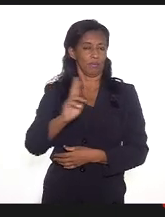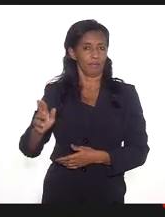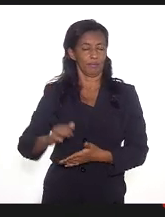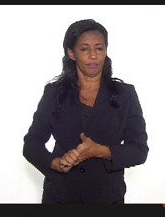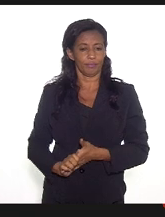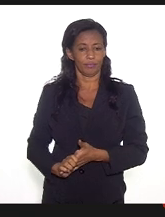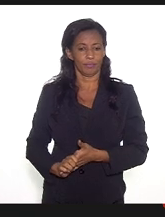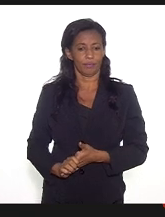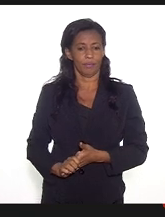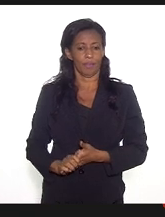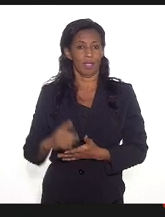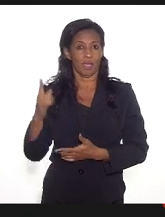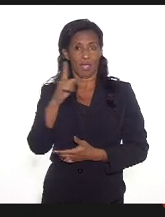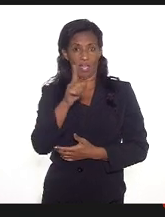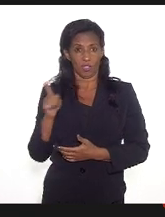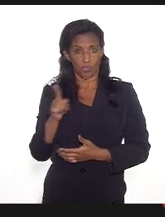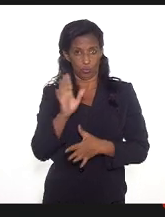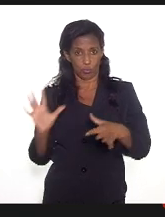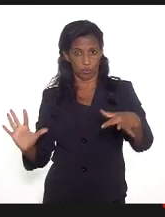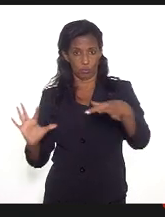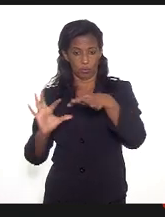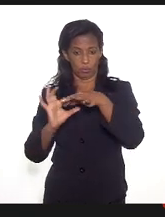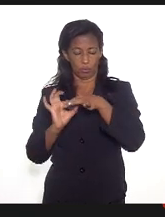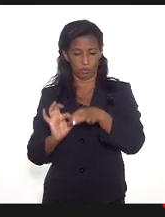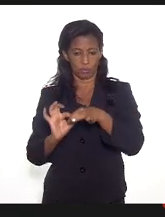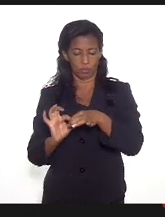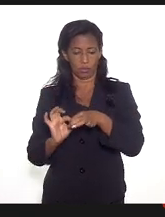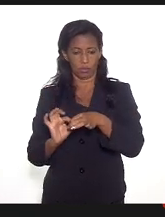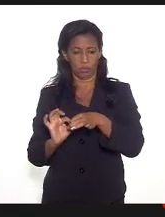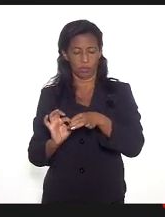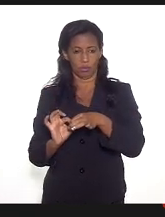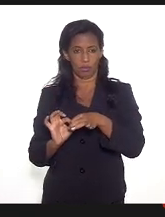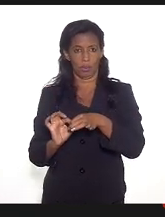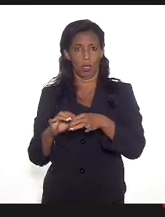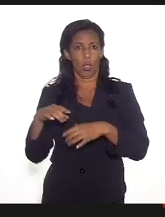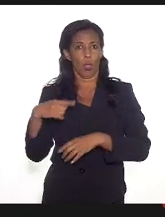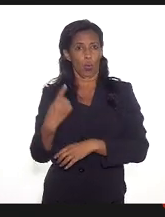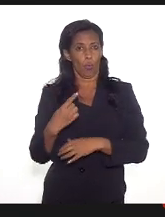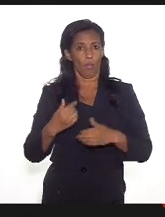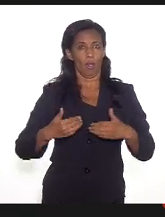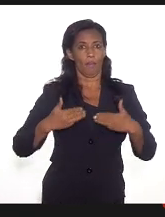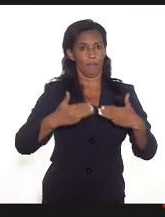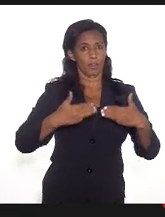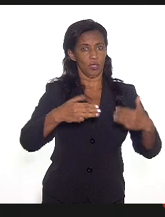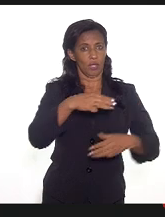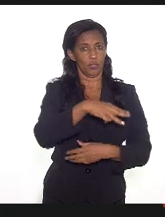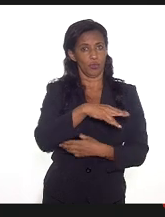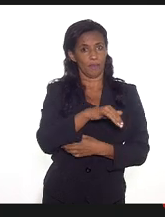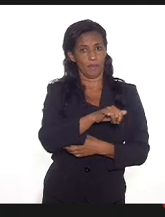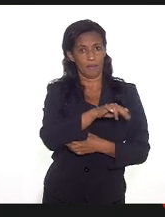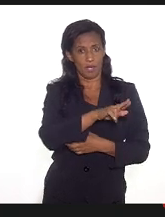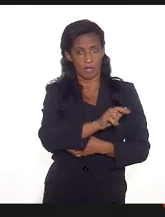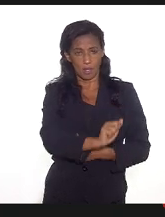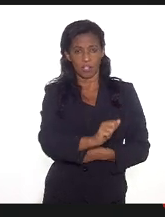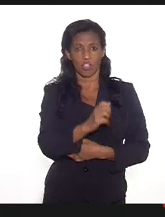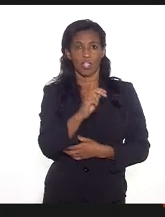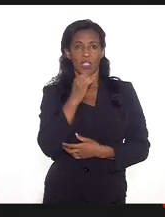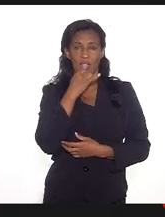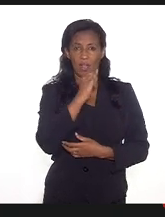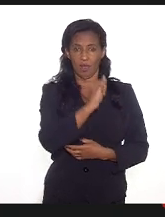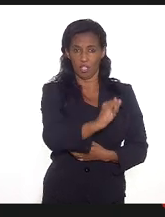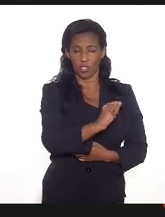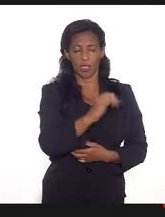E as duas são ligadas ao... A Nuclep é ligada ao Ministério de Minas e Energia, principalmente